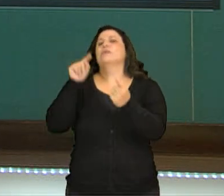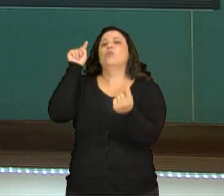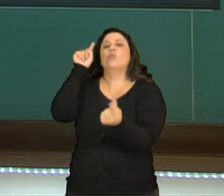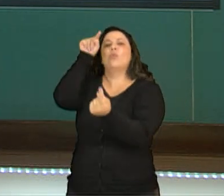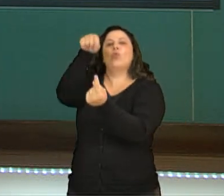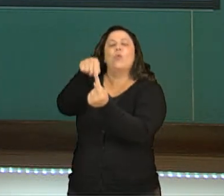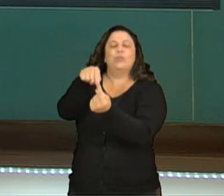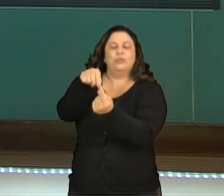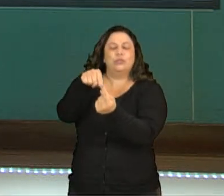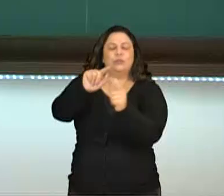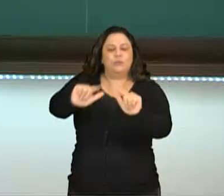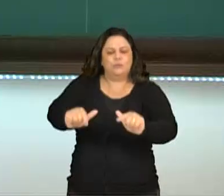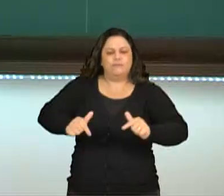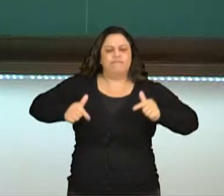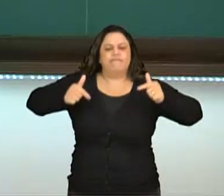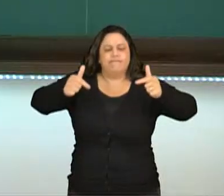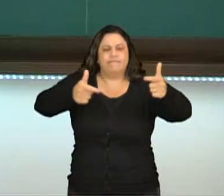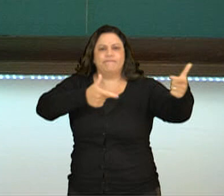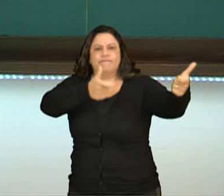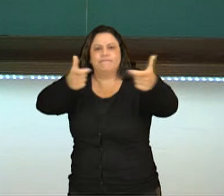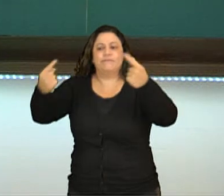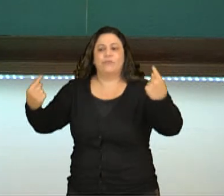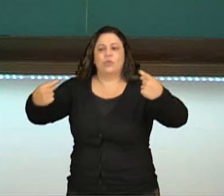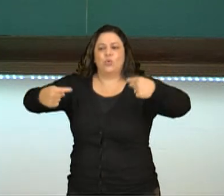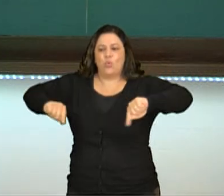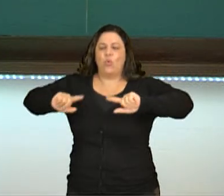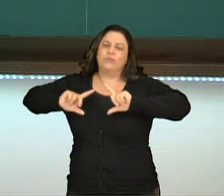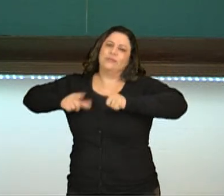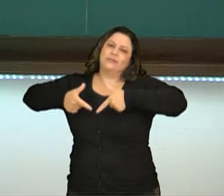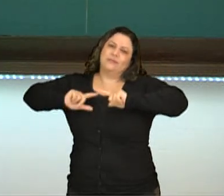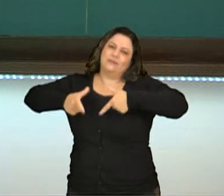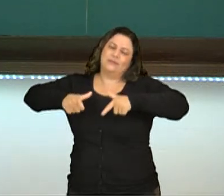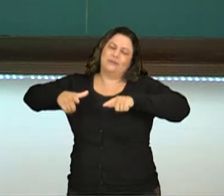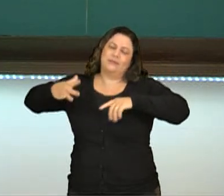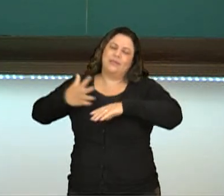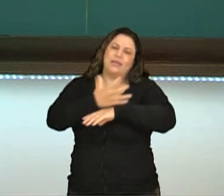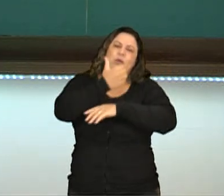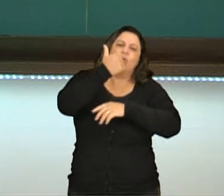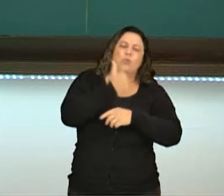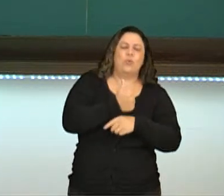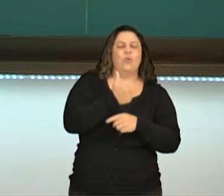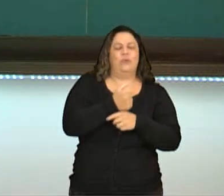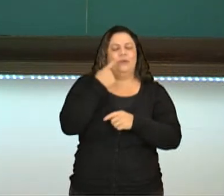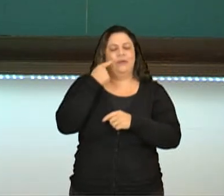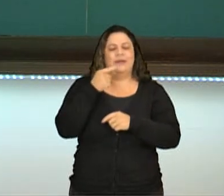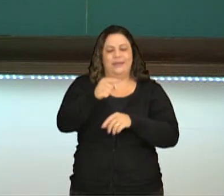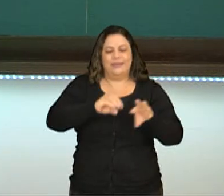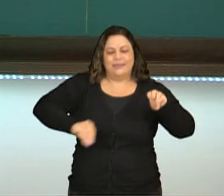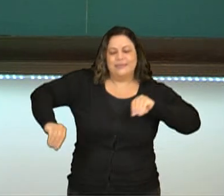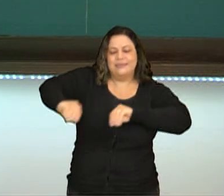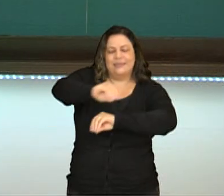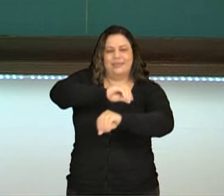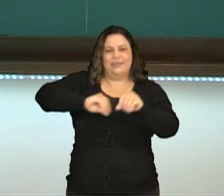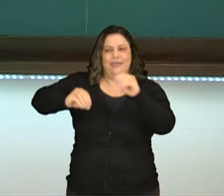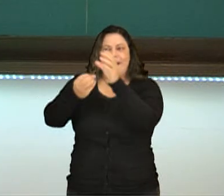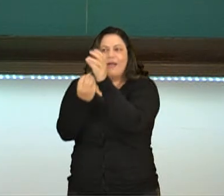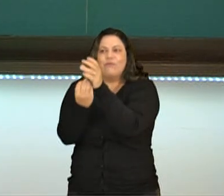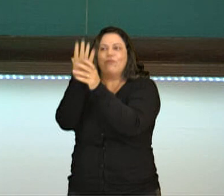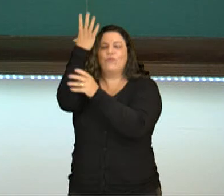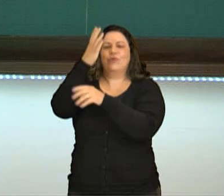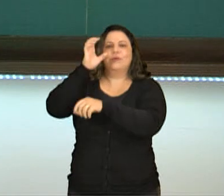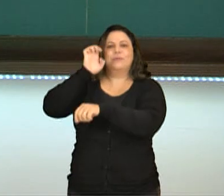objetivo combater Israel e reconquistar as terras perdidas, chegando à formação do Estado